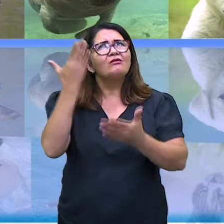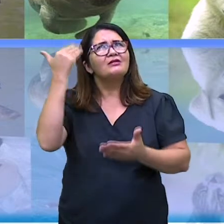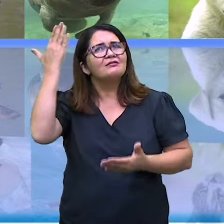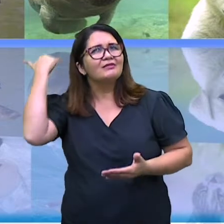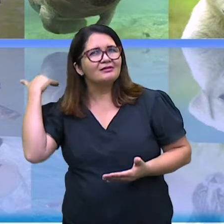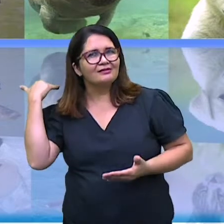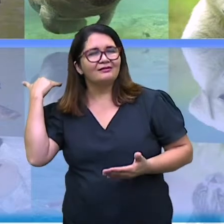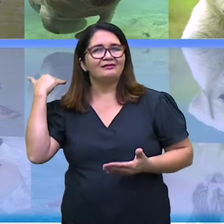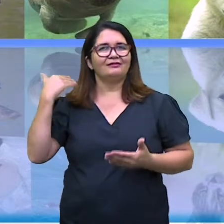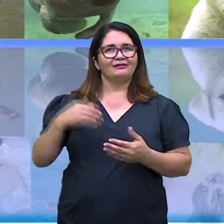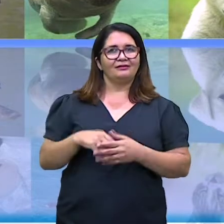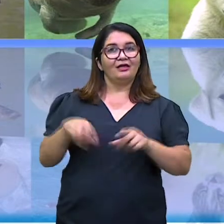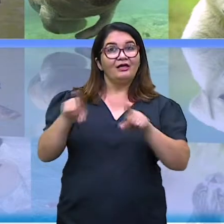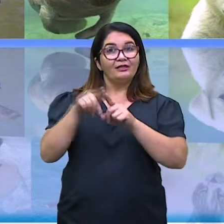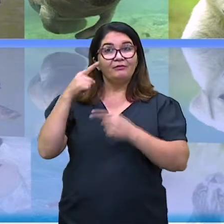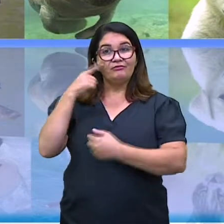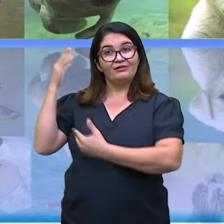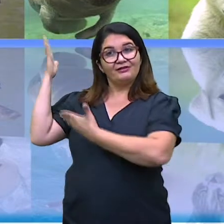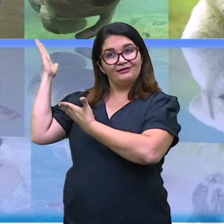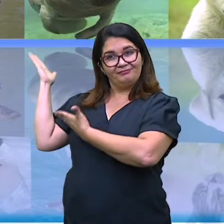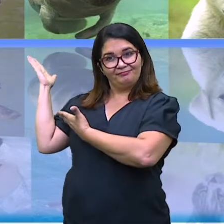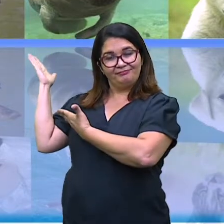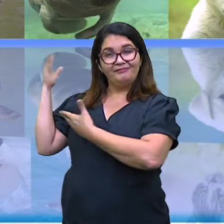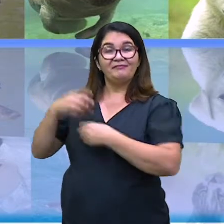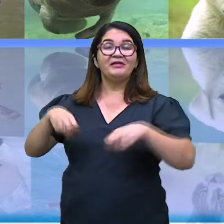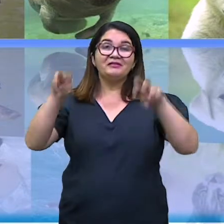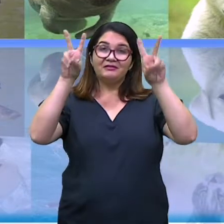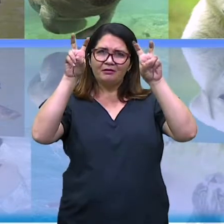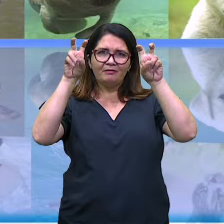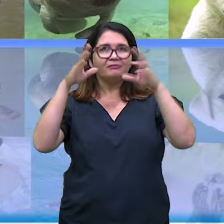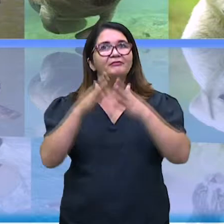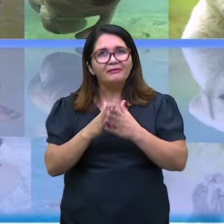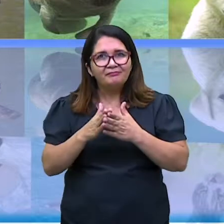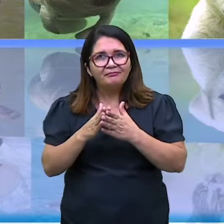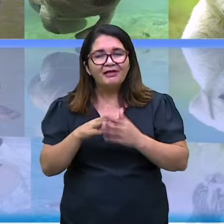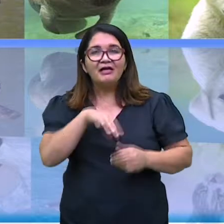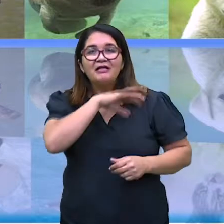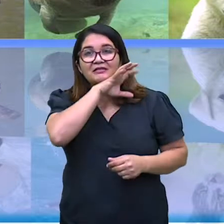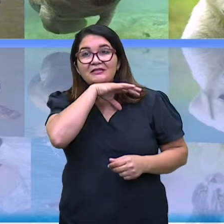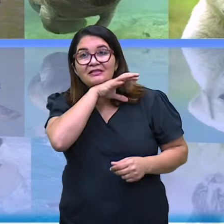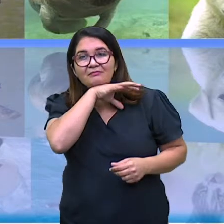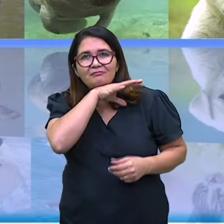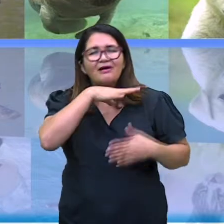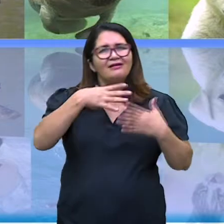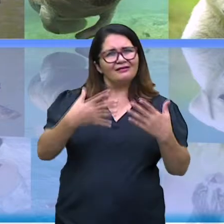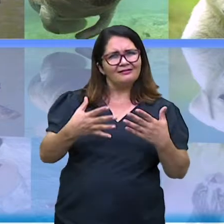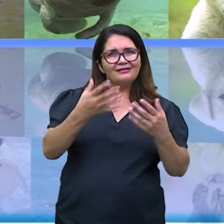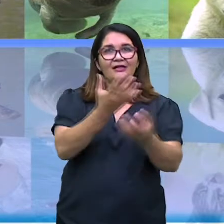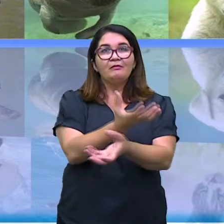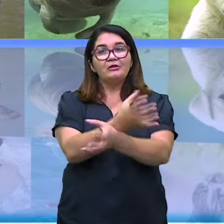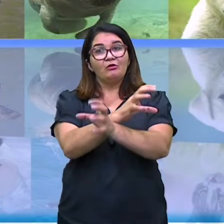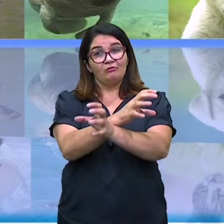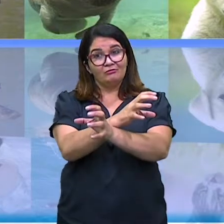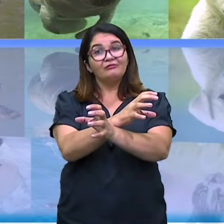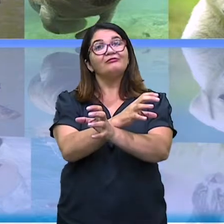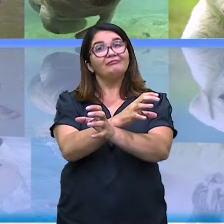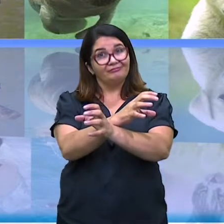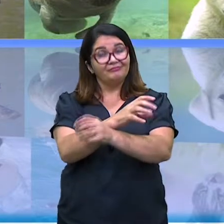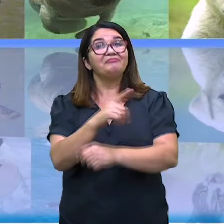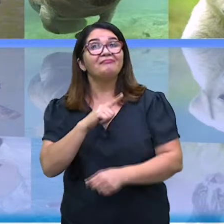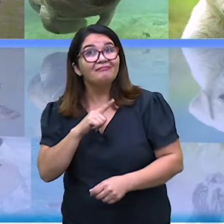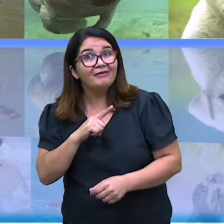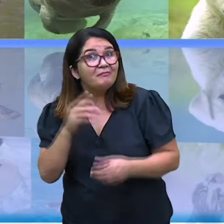sobre estes vertebrados. O que são esses vertebrados? Como que eles se organizam? E